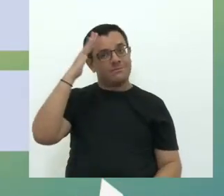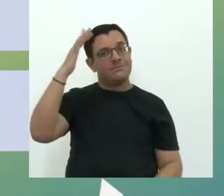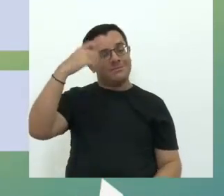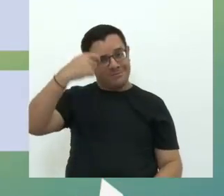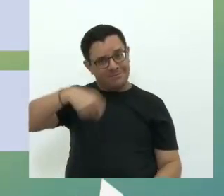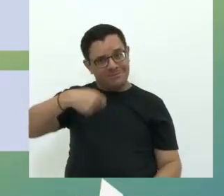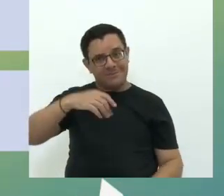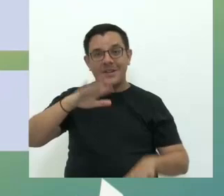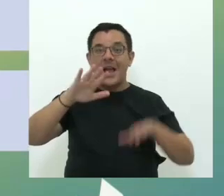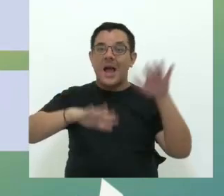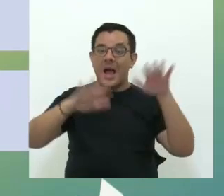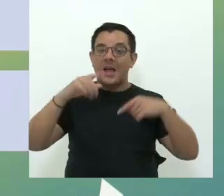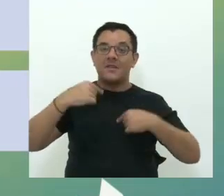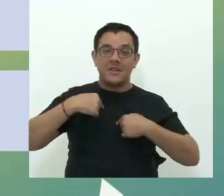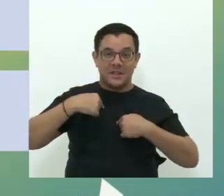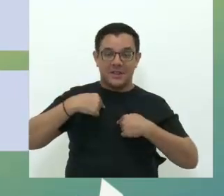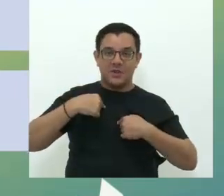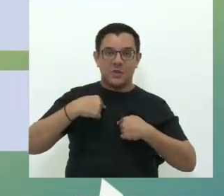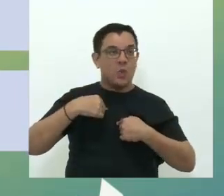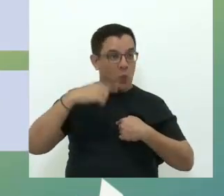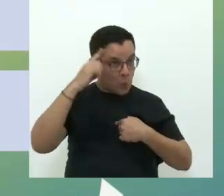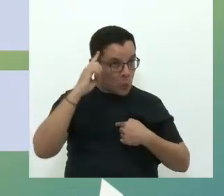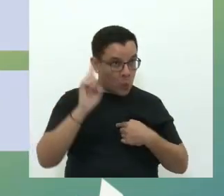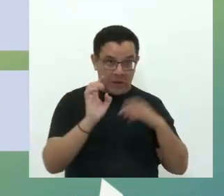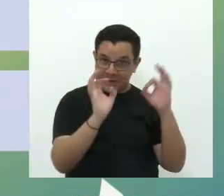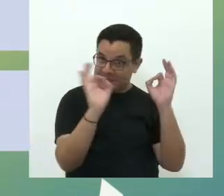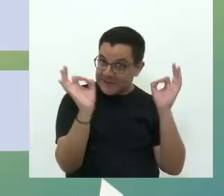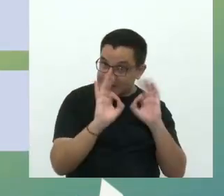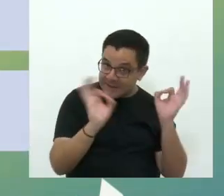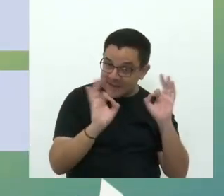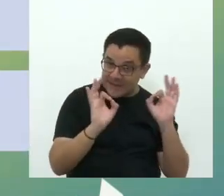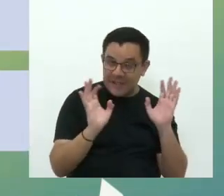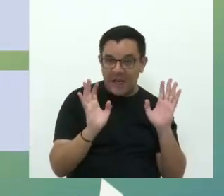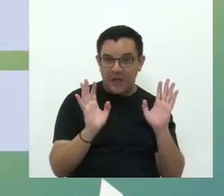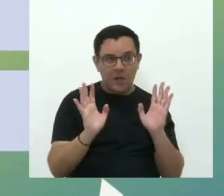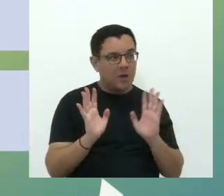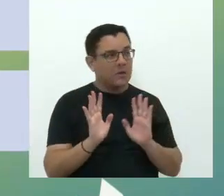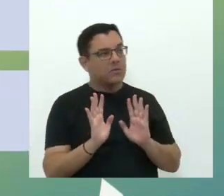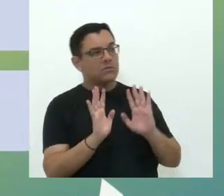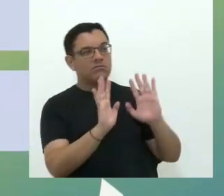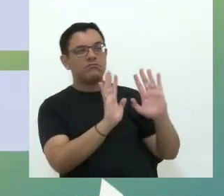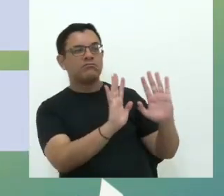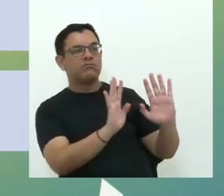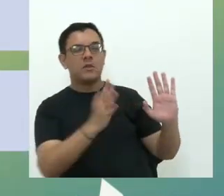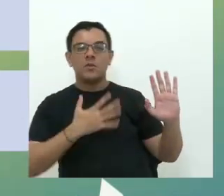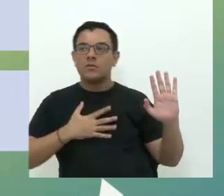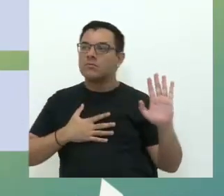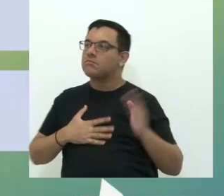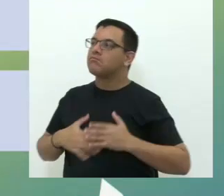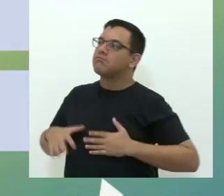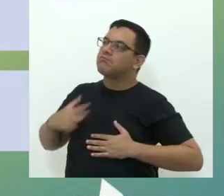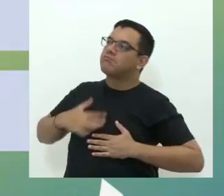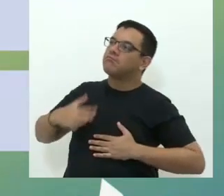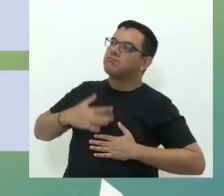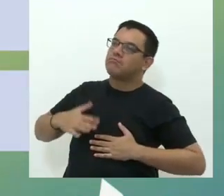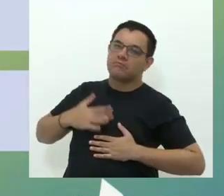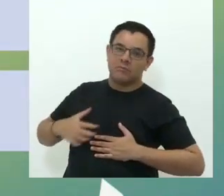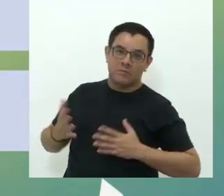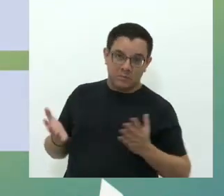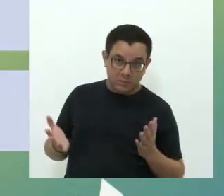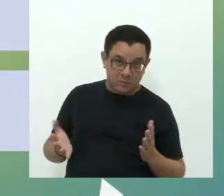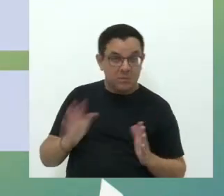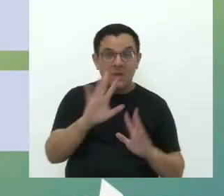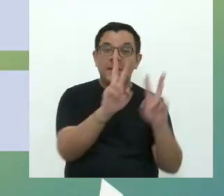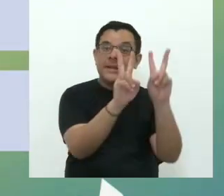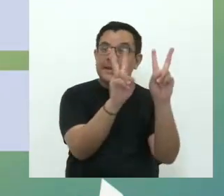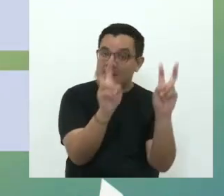vezes a ignorância é santa Às vezes a gente não gosta muito de saber ver o que acontece no mundo real mas nem questões democráticas a gente